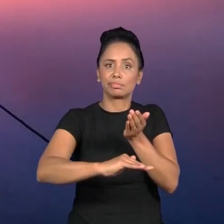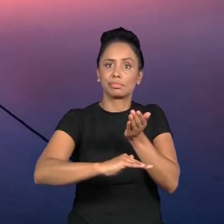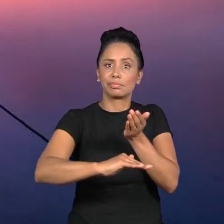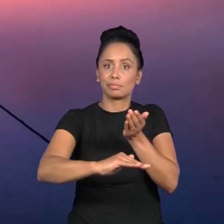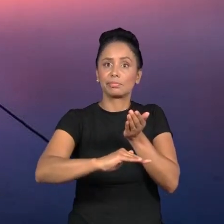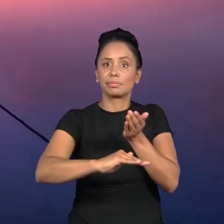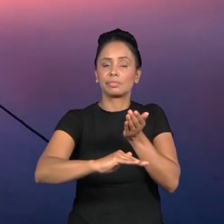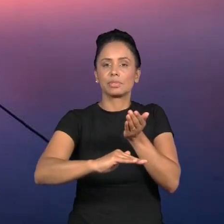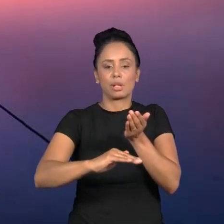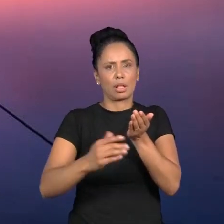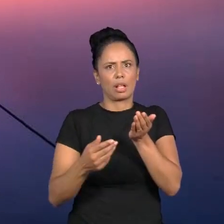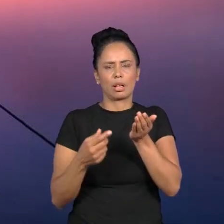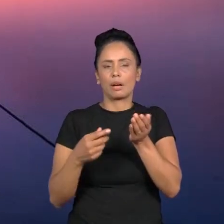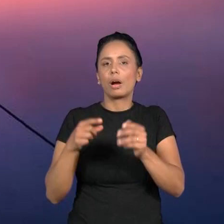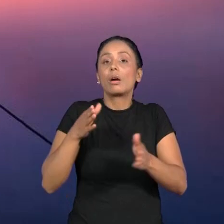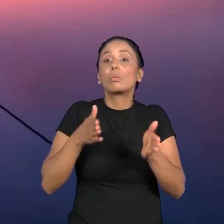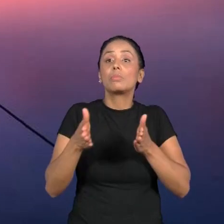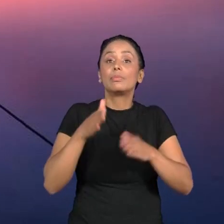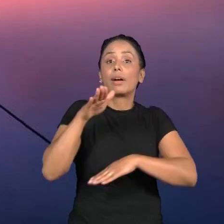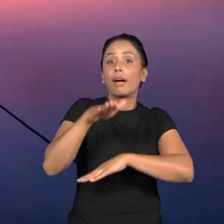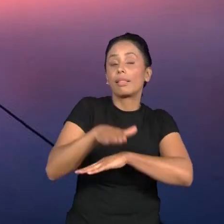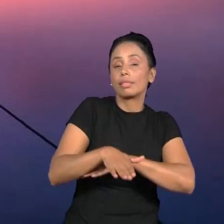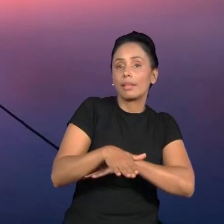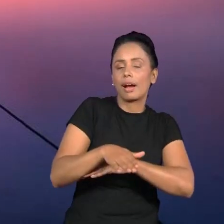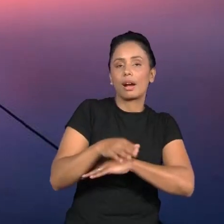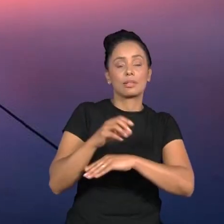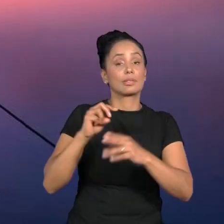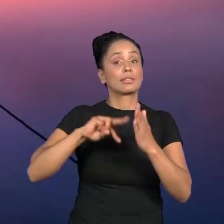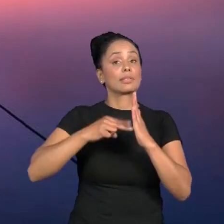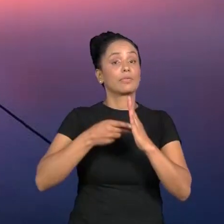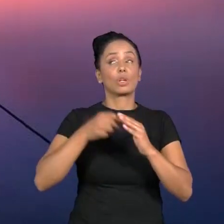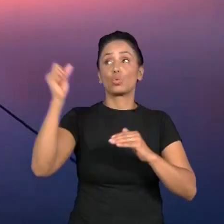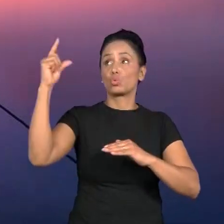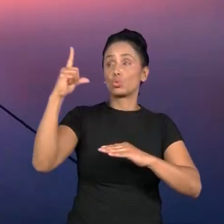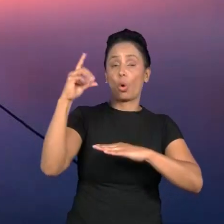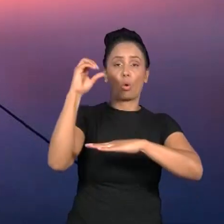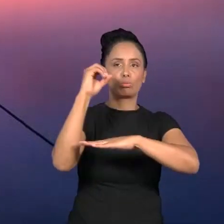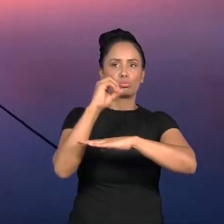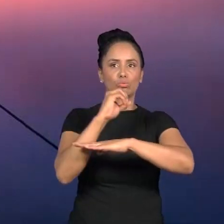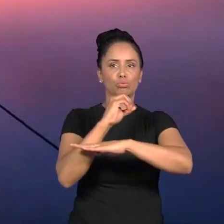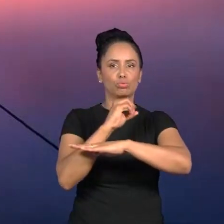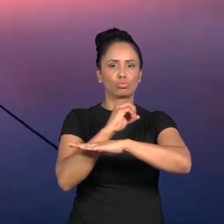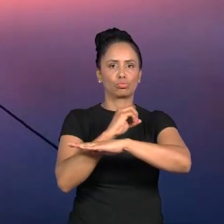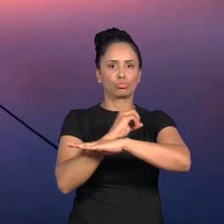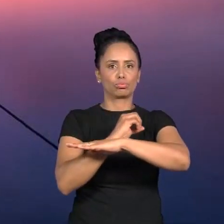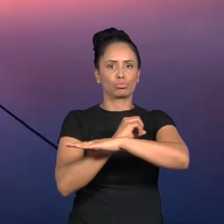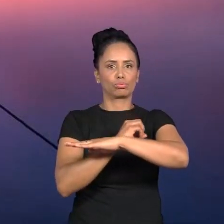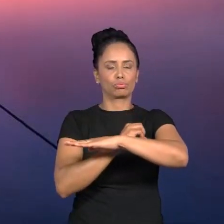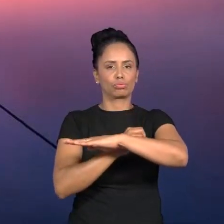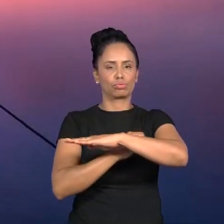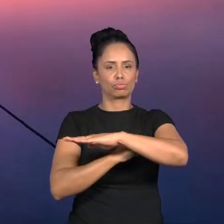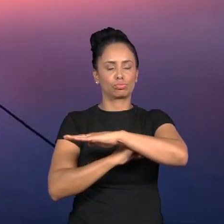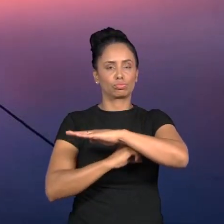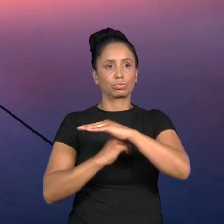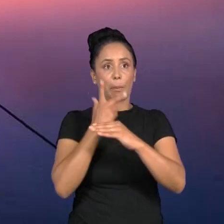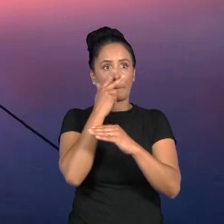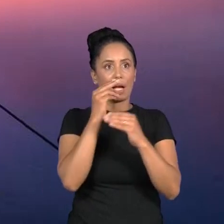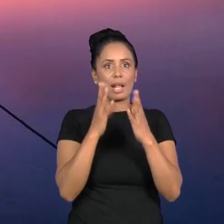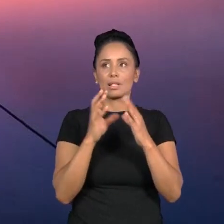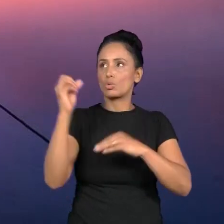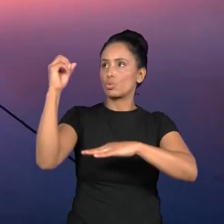se pondo. E geralmente ele se põe lá no horizonte. Parece que ele está indo embora para baixo, né?